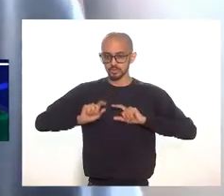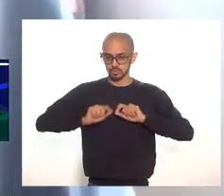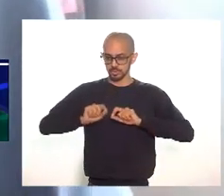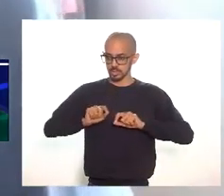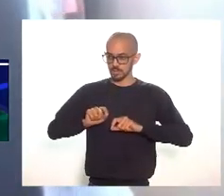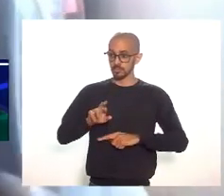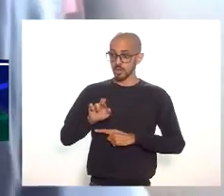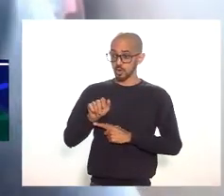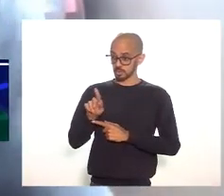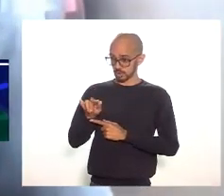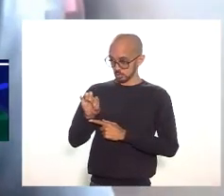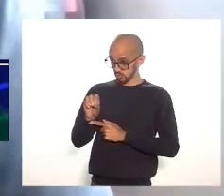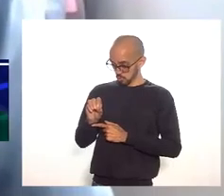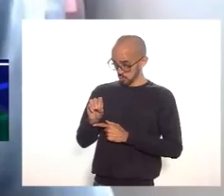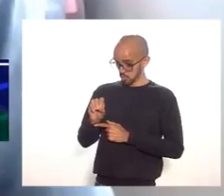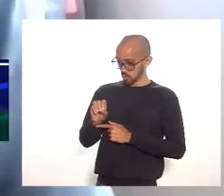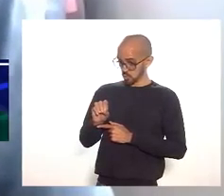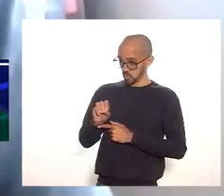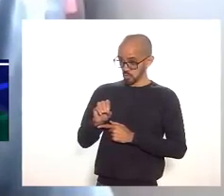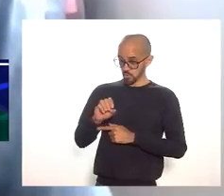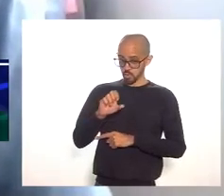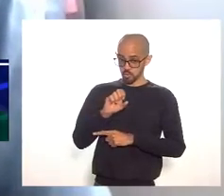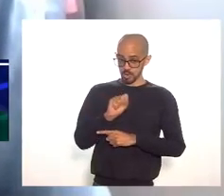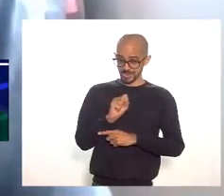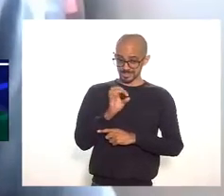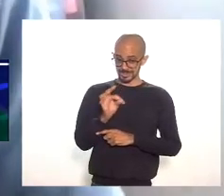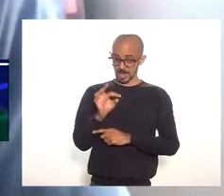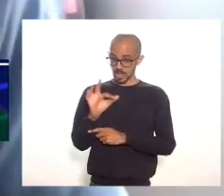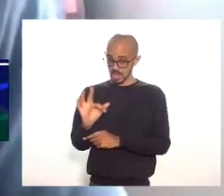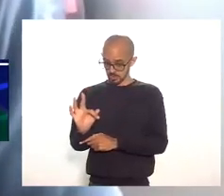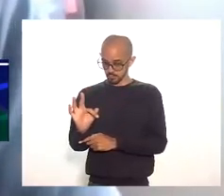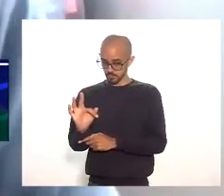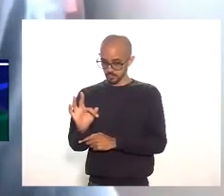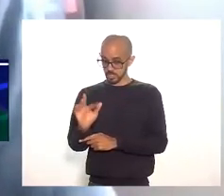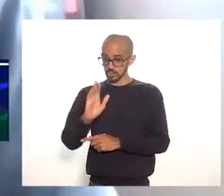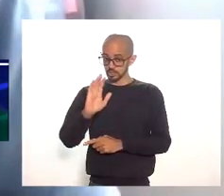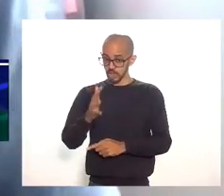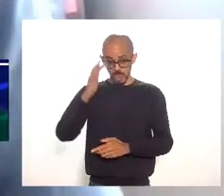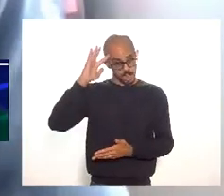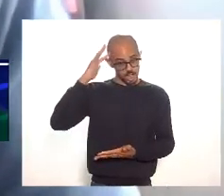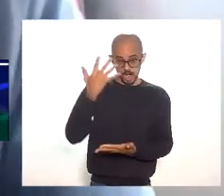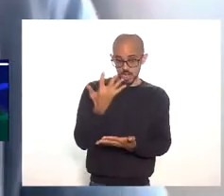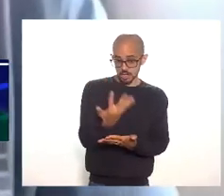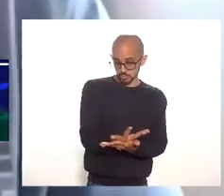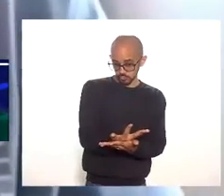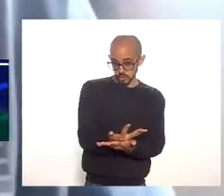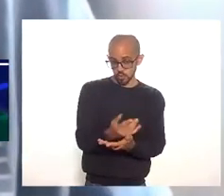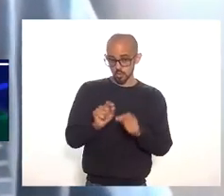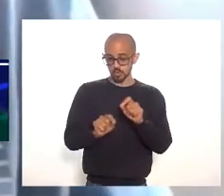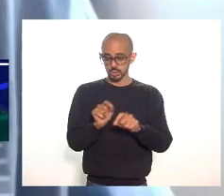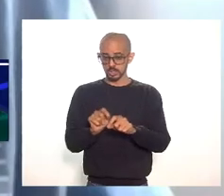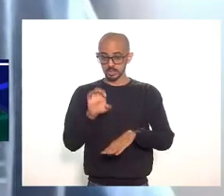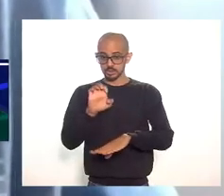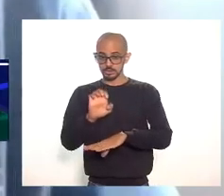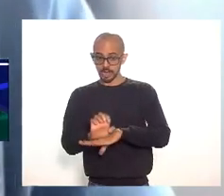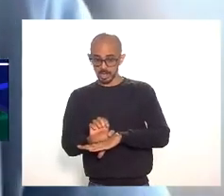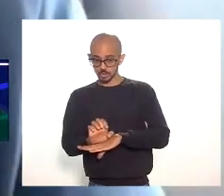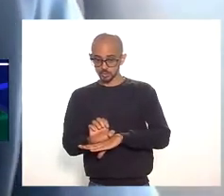Amorim. O Supremo Tribunal Federal já decidiu que estados e